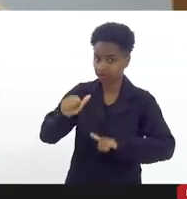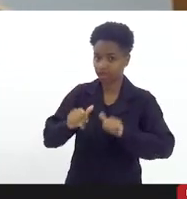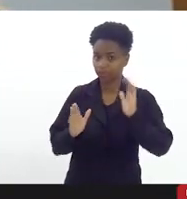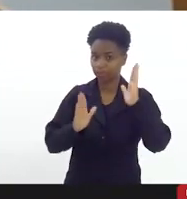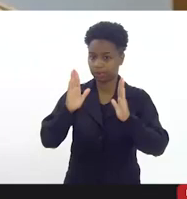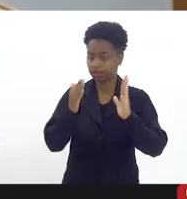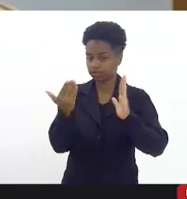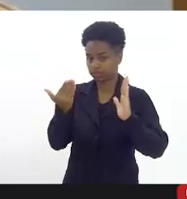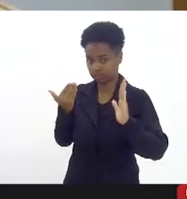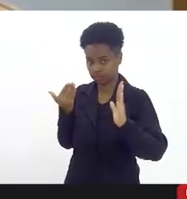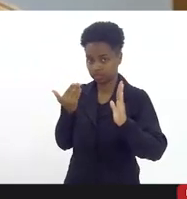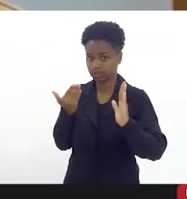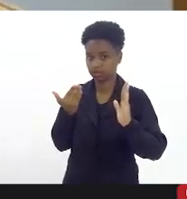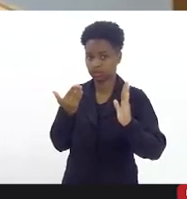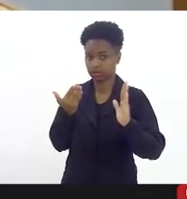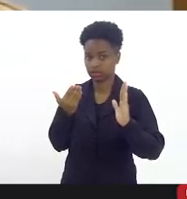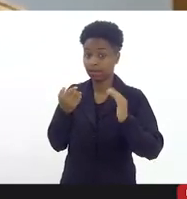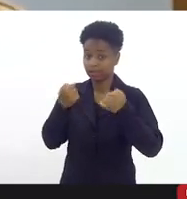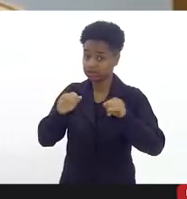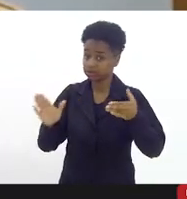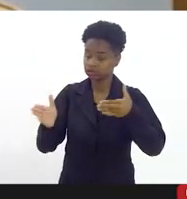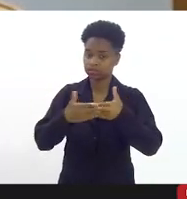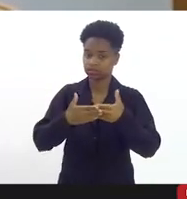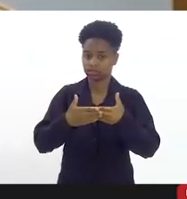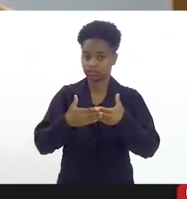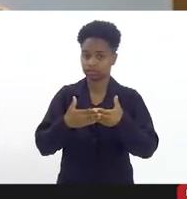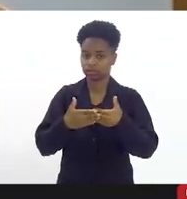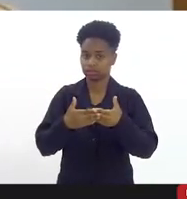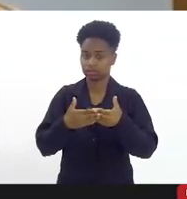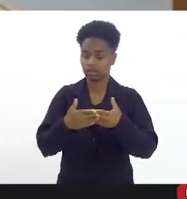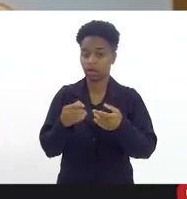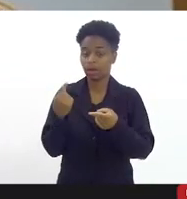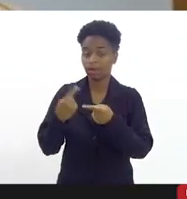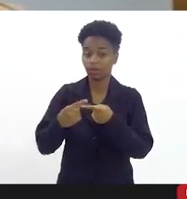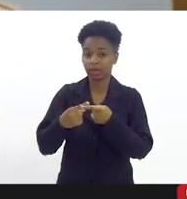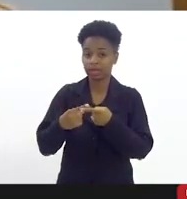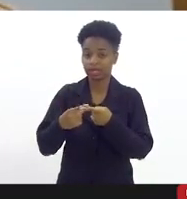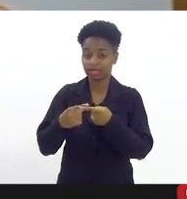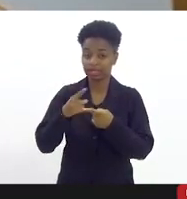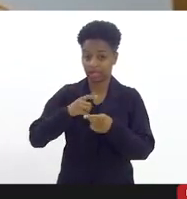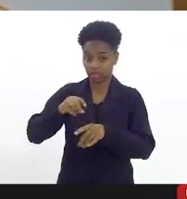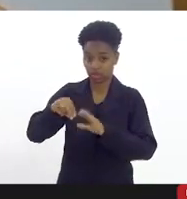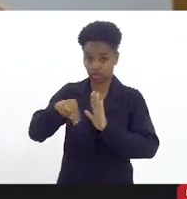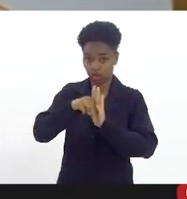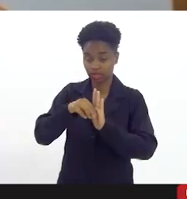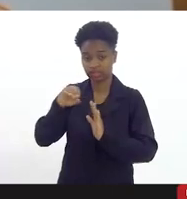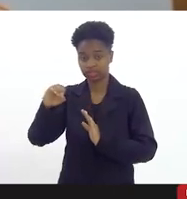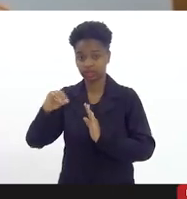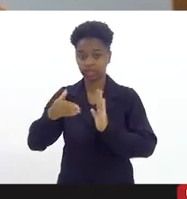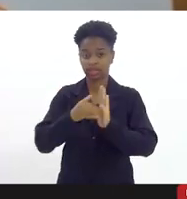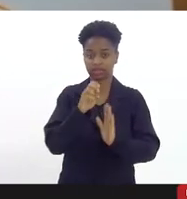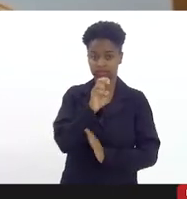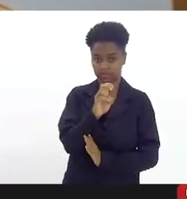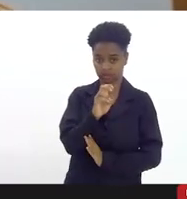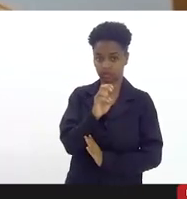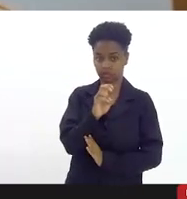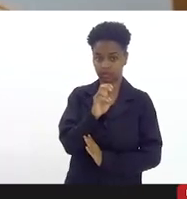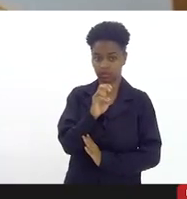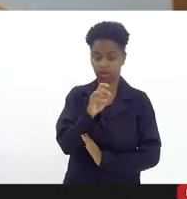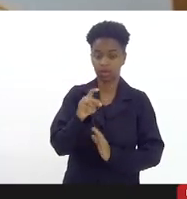anterior elas deveriam ser fechadas porque de 0 a 5 é a nota que o que eu nem